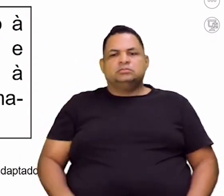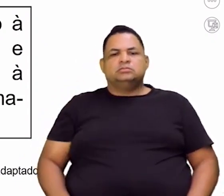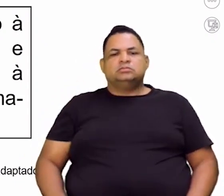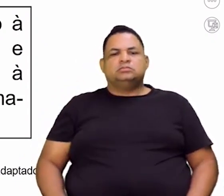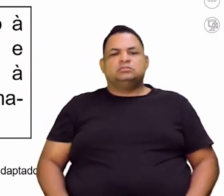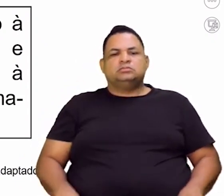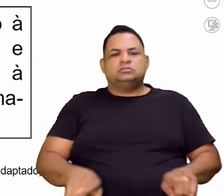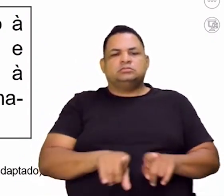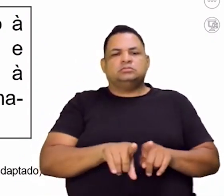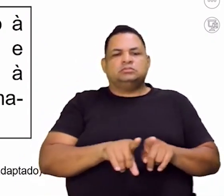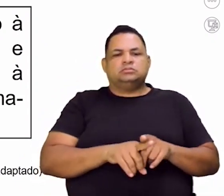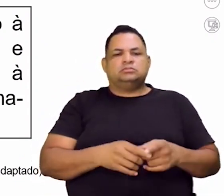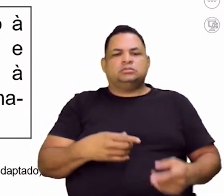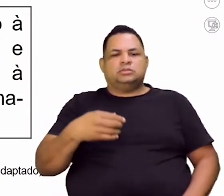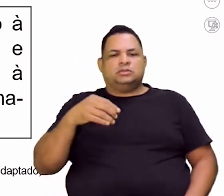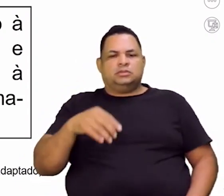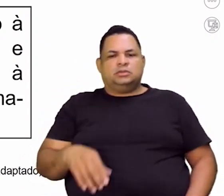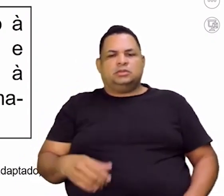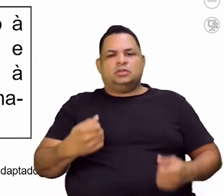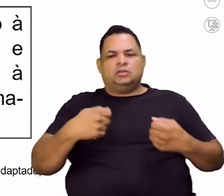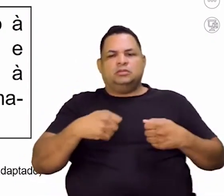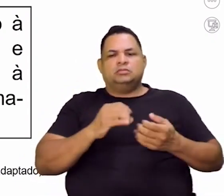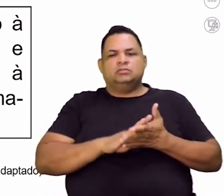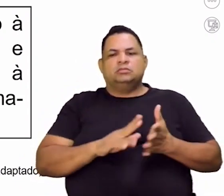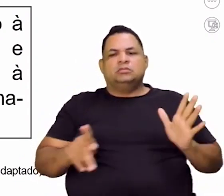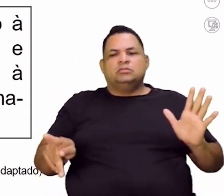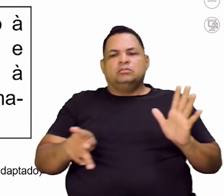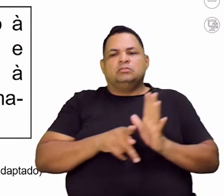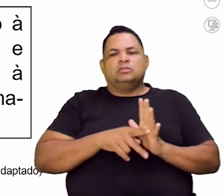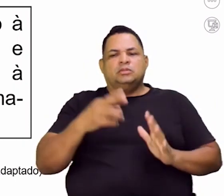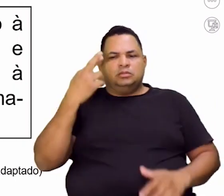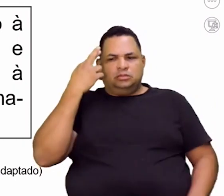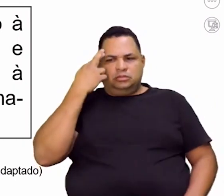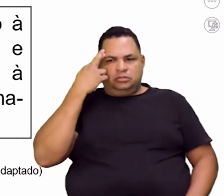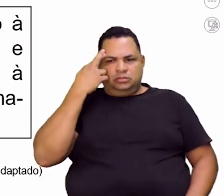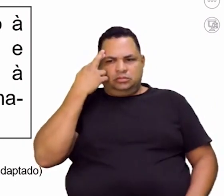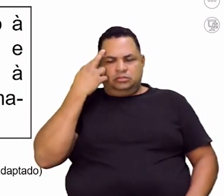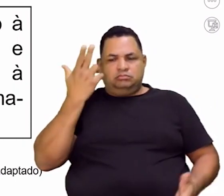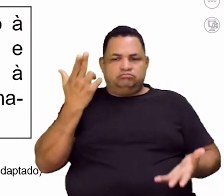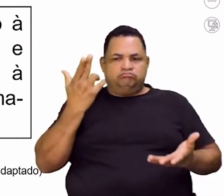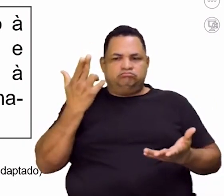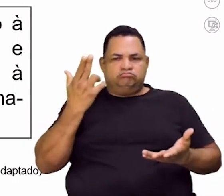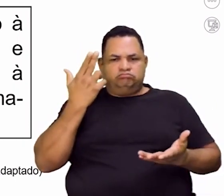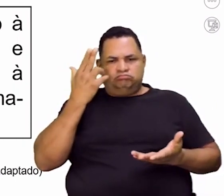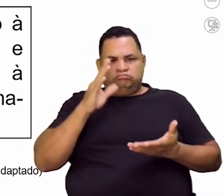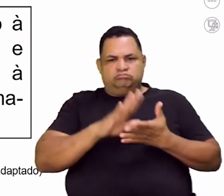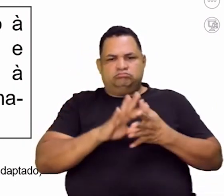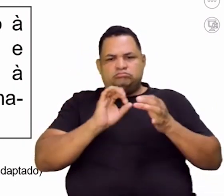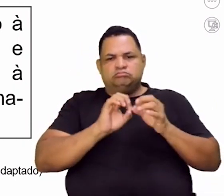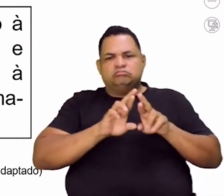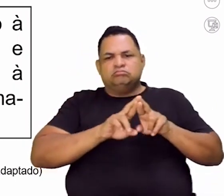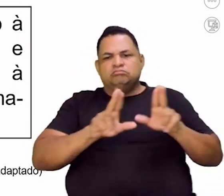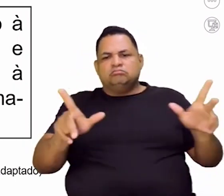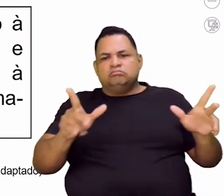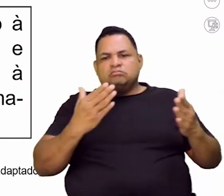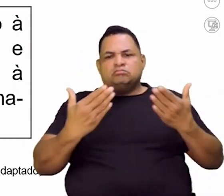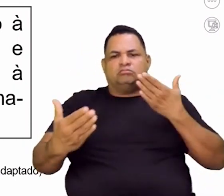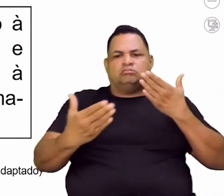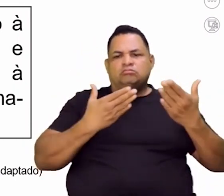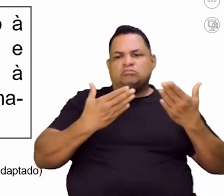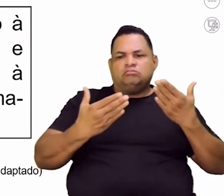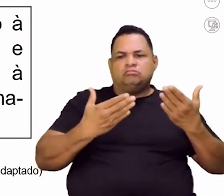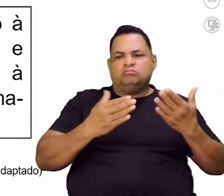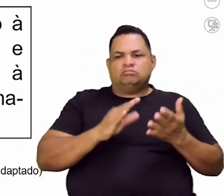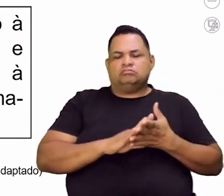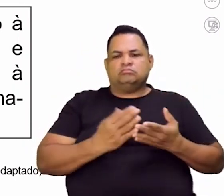também, né, a questão da razão. O poder exclusivo da razão é de discernir, distinguir e